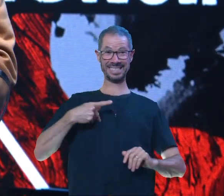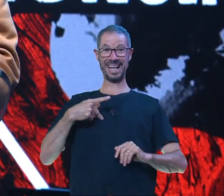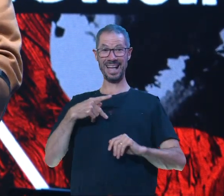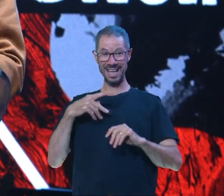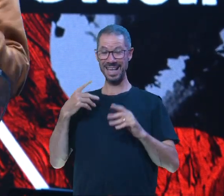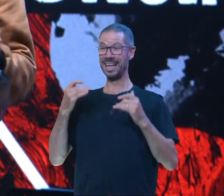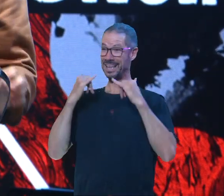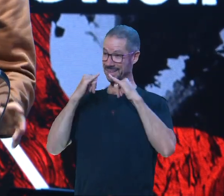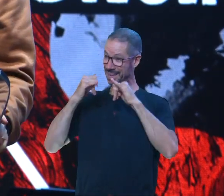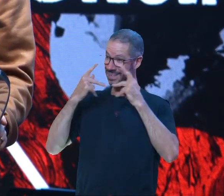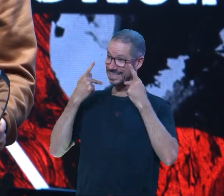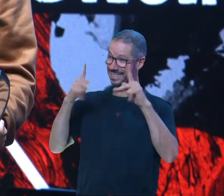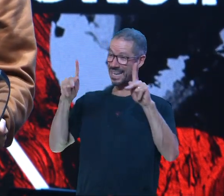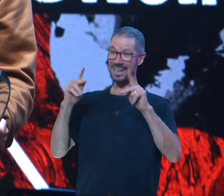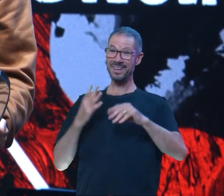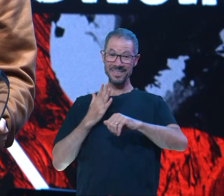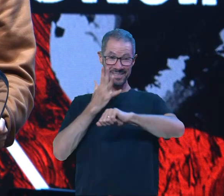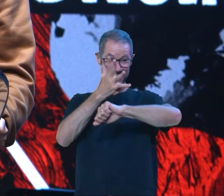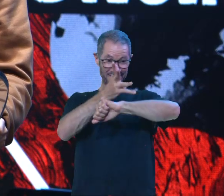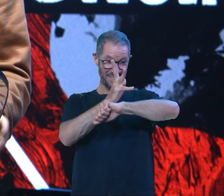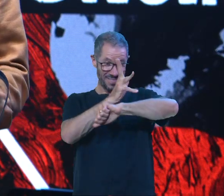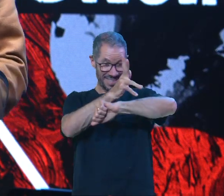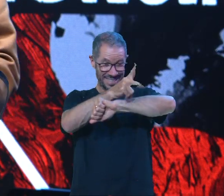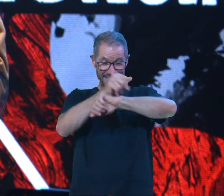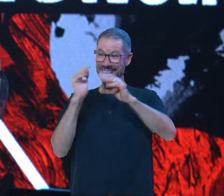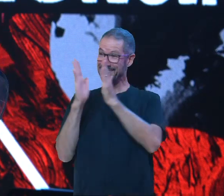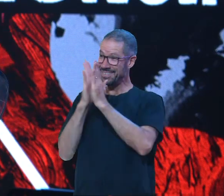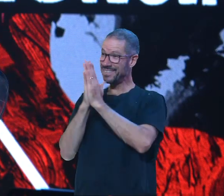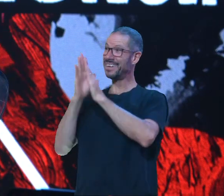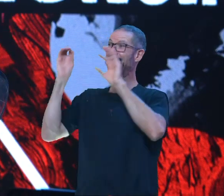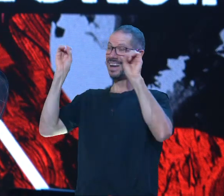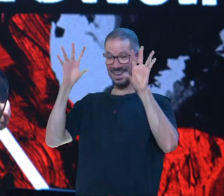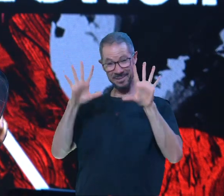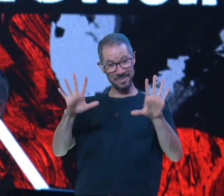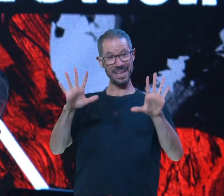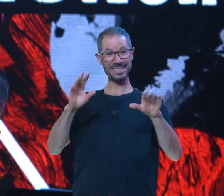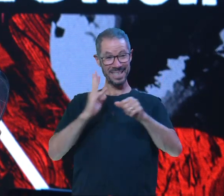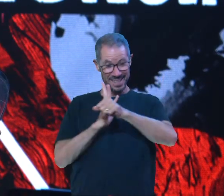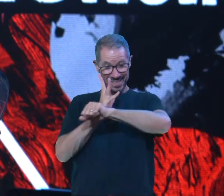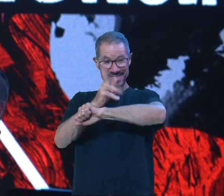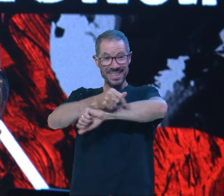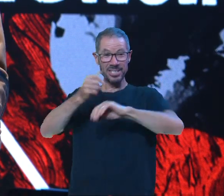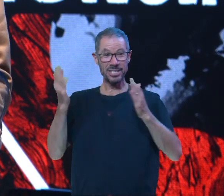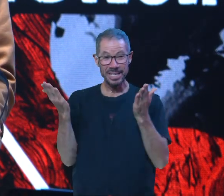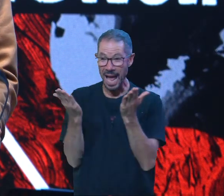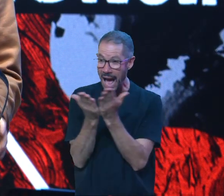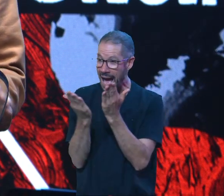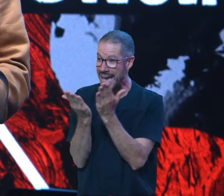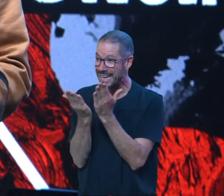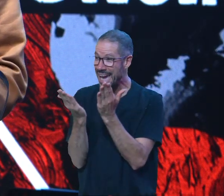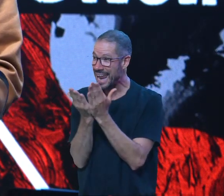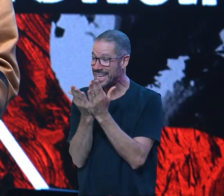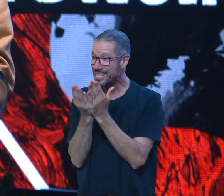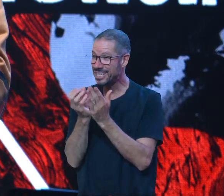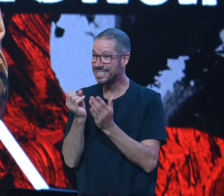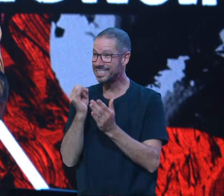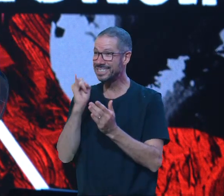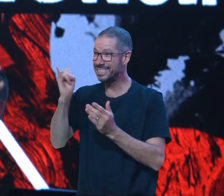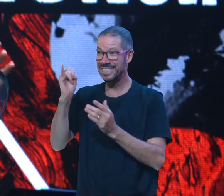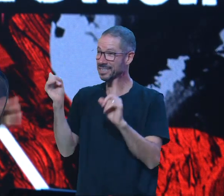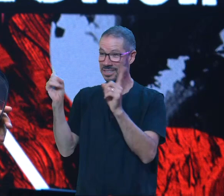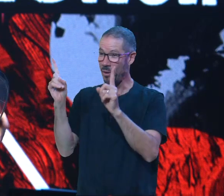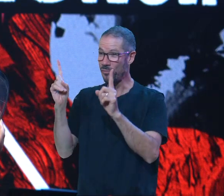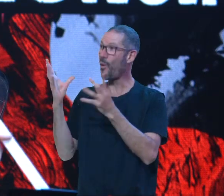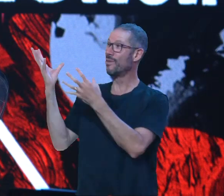parentes de mensagem. Vai na vigília que é bênção. Na vigília só vai crente, meu irmão. Se não for crente, já vai virar na hora lá também, em nome